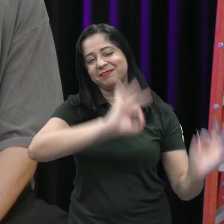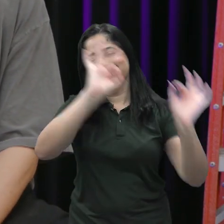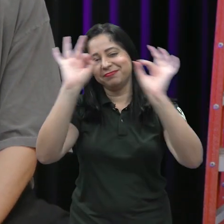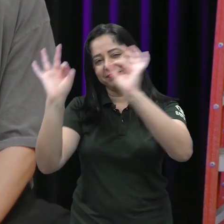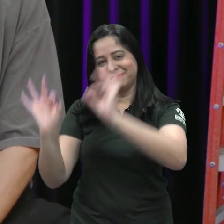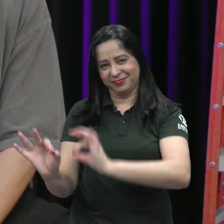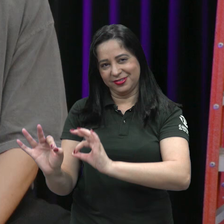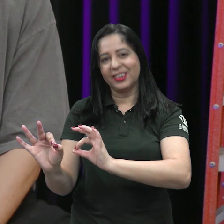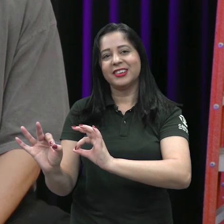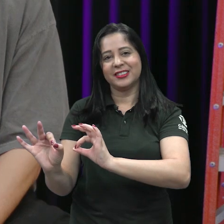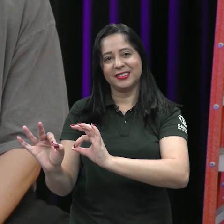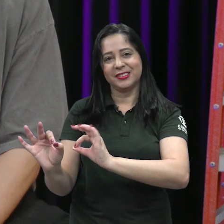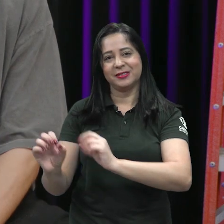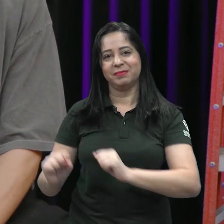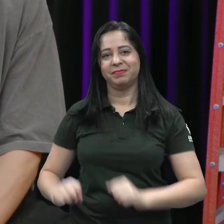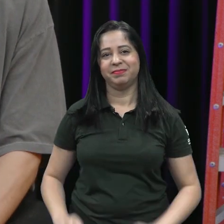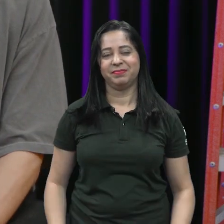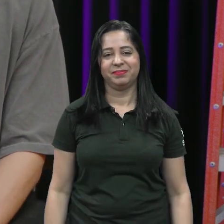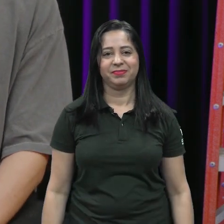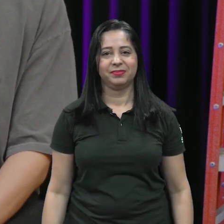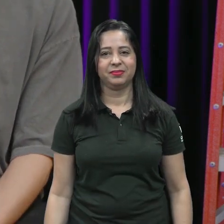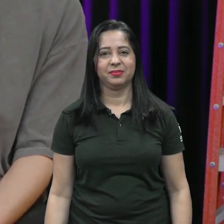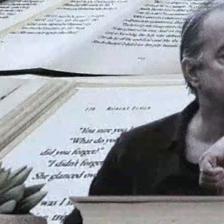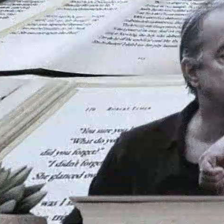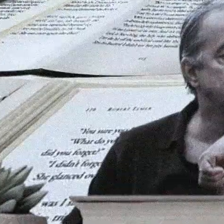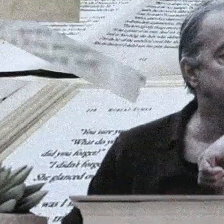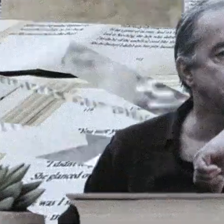já o que a gente vai ver hoje. Roda o VT.